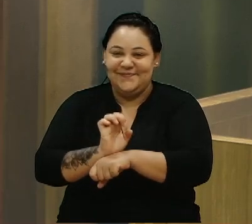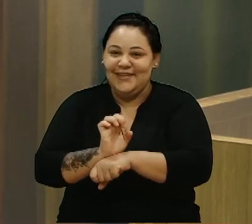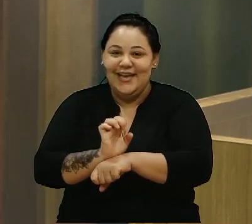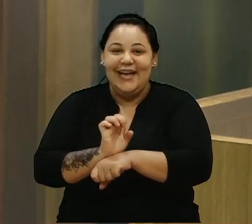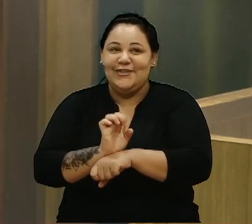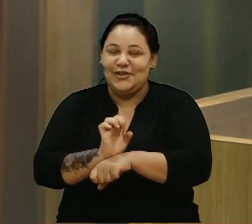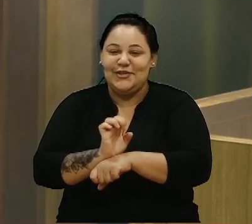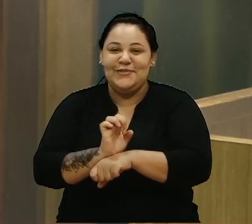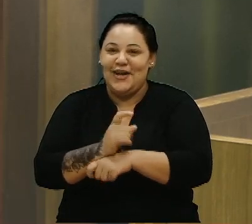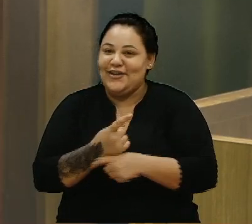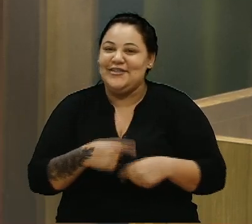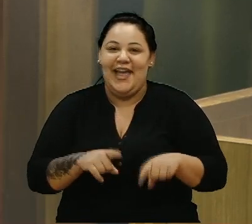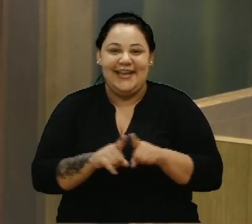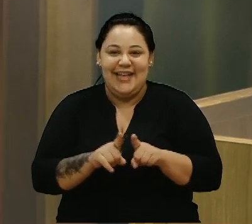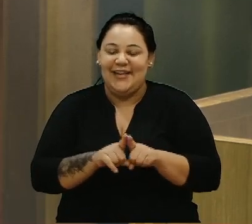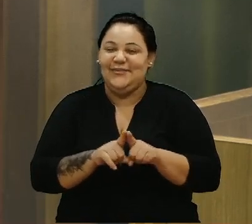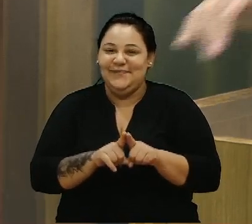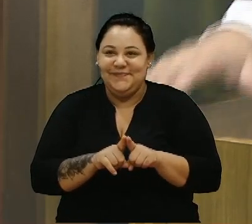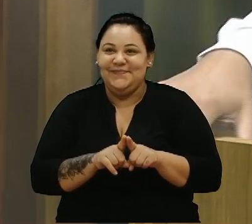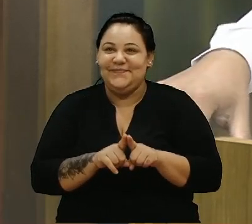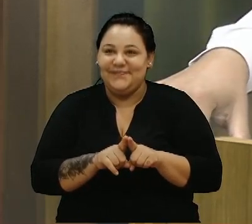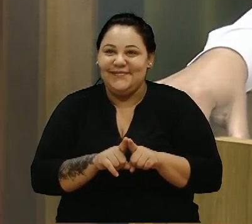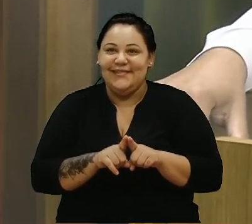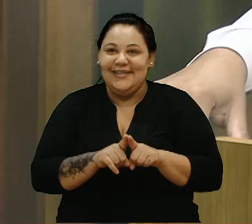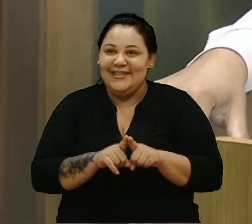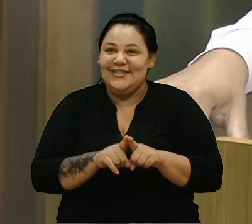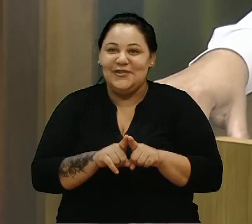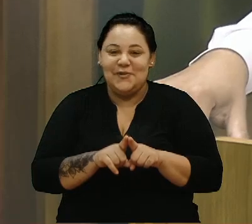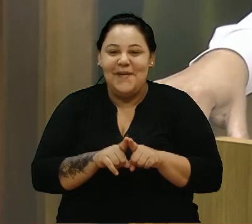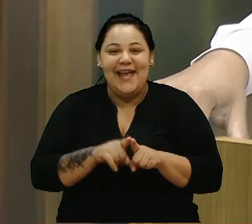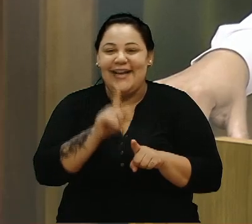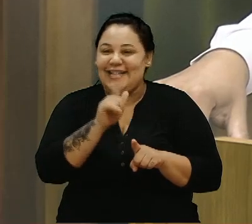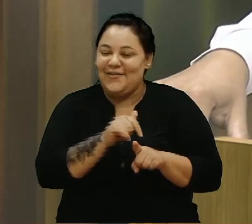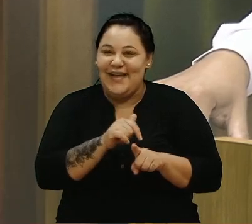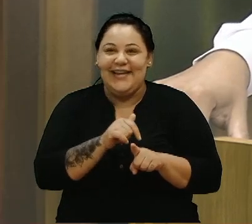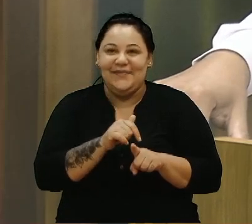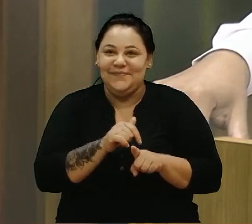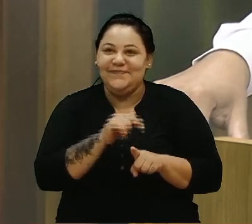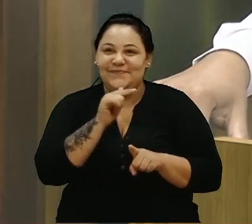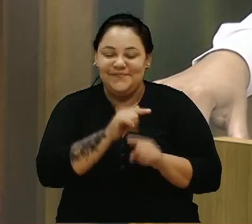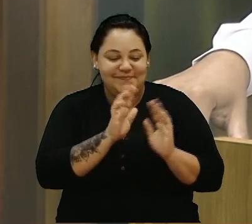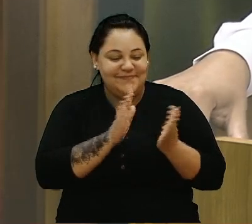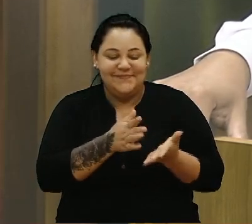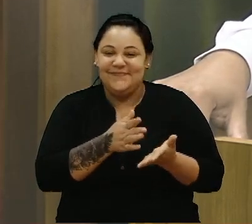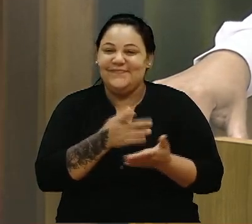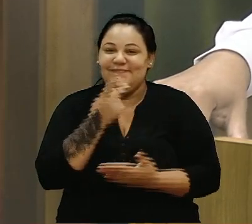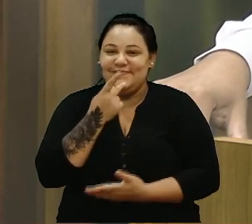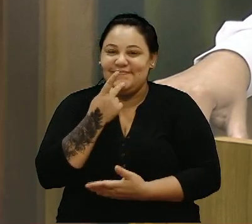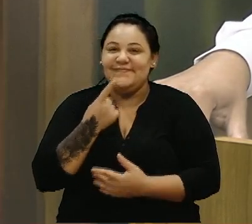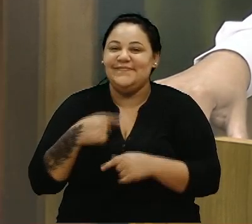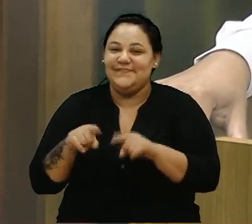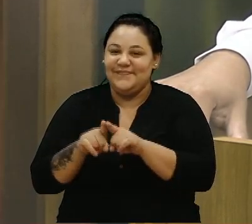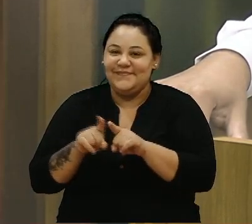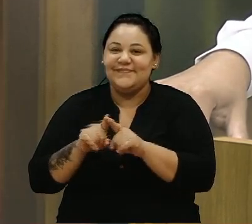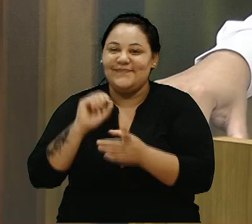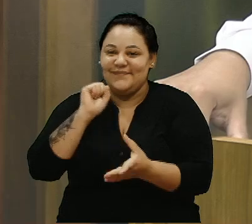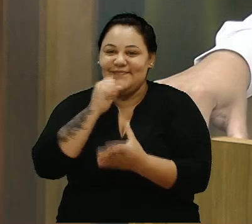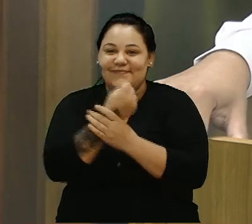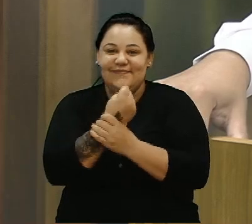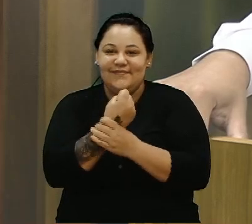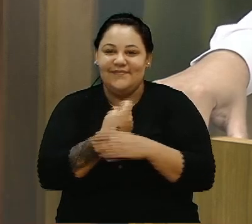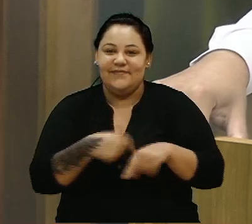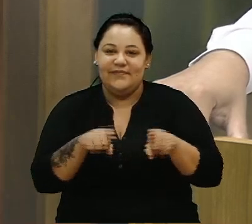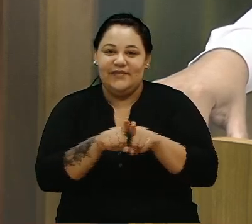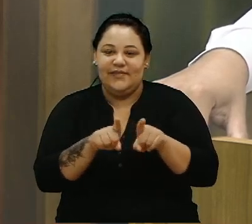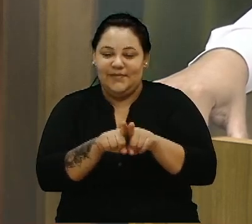conta. Então, é complexo, mas precisamos de ações efetivas para garantir um direito primordial da